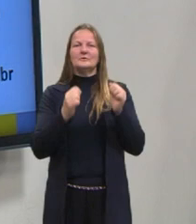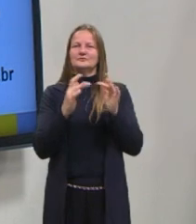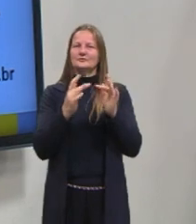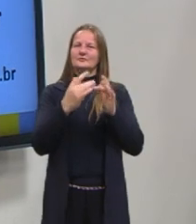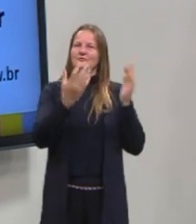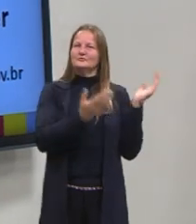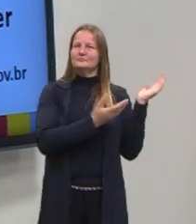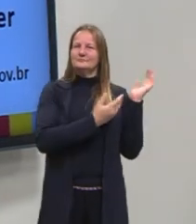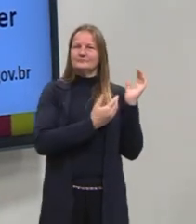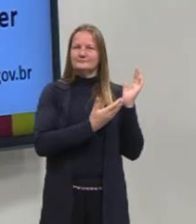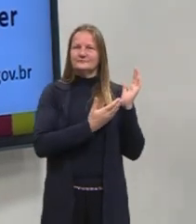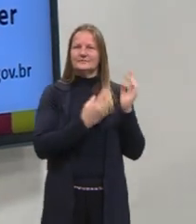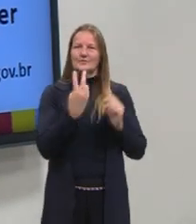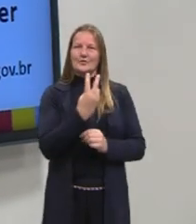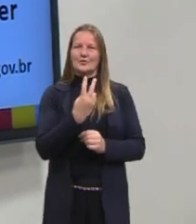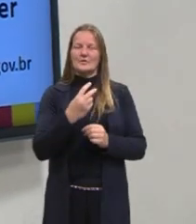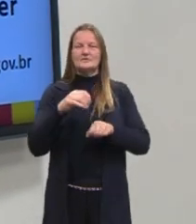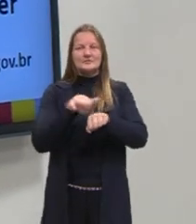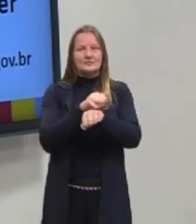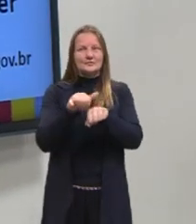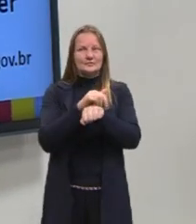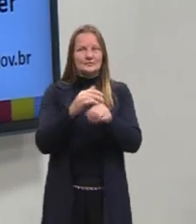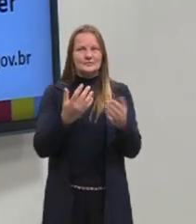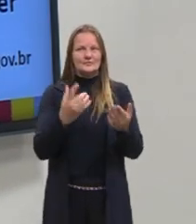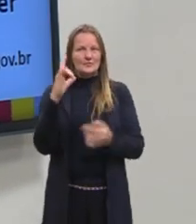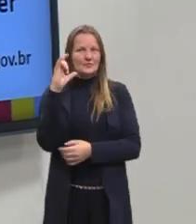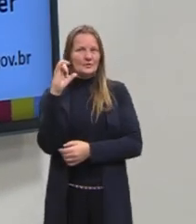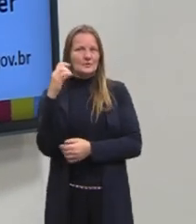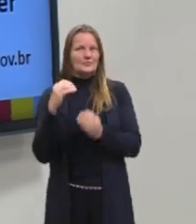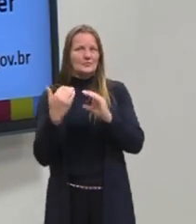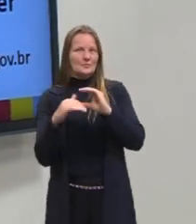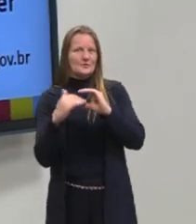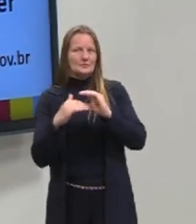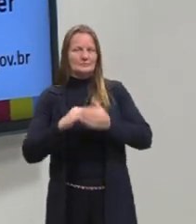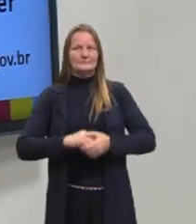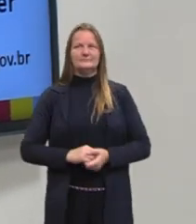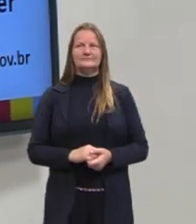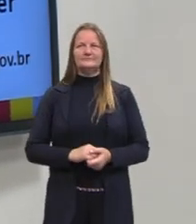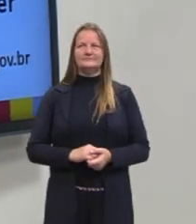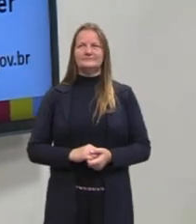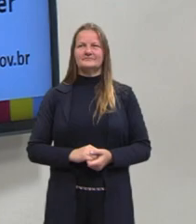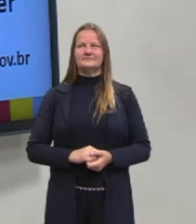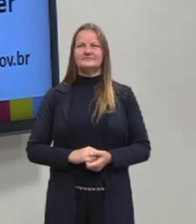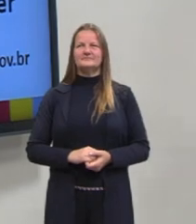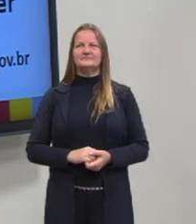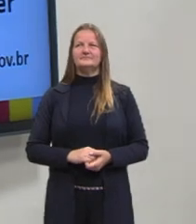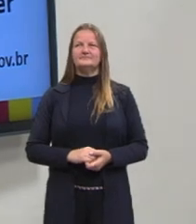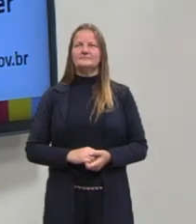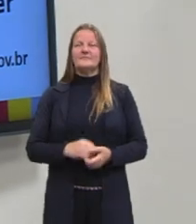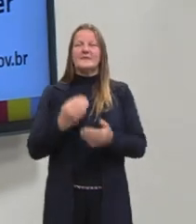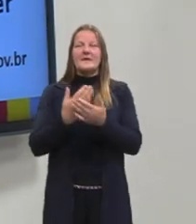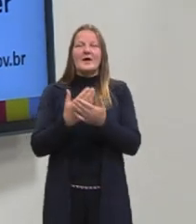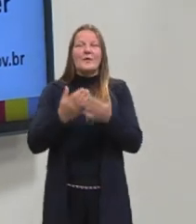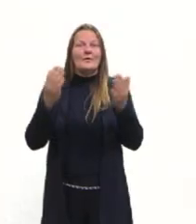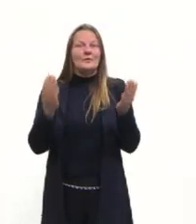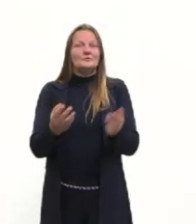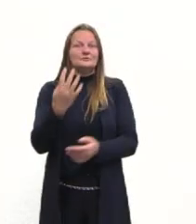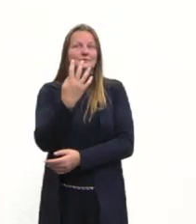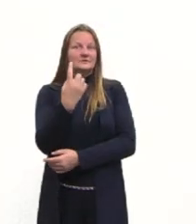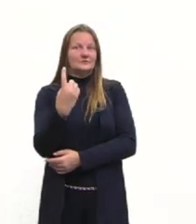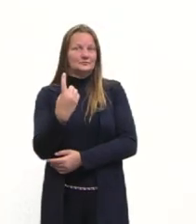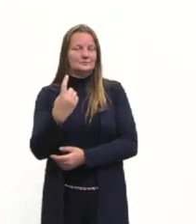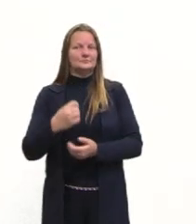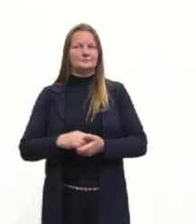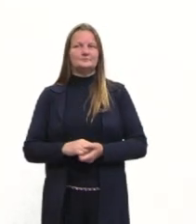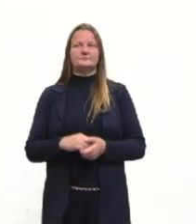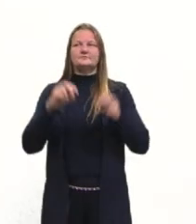me encontrar aí por essas duas ferramentas. Vou adorar compartilhar esse momento com vocês. A nossa aula de número